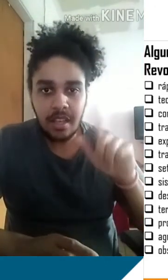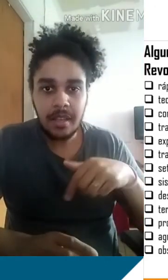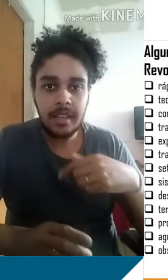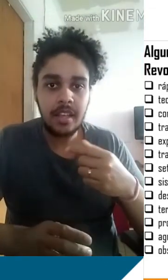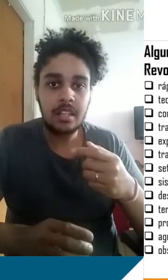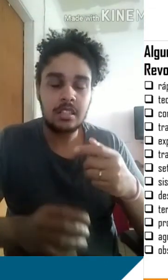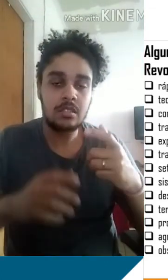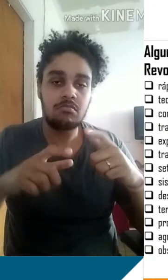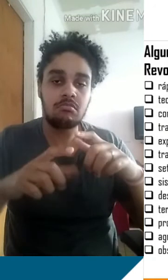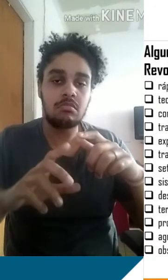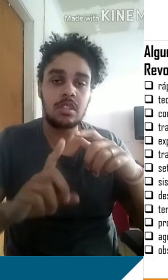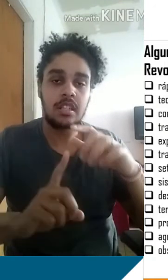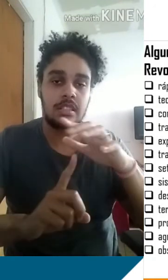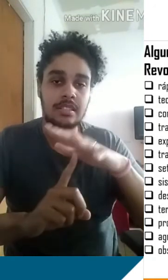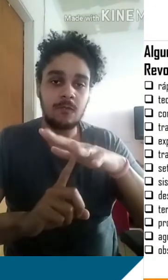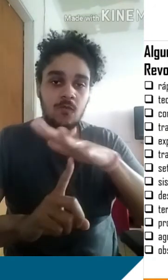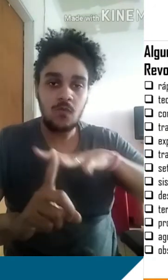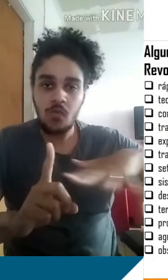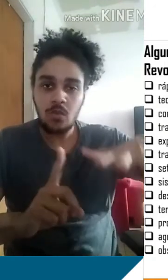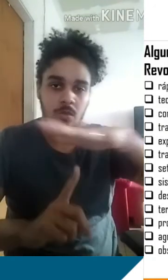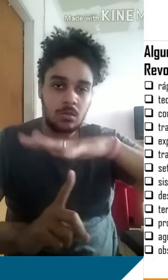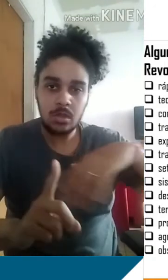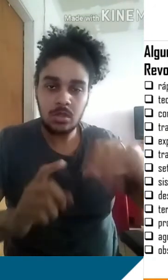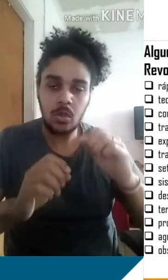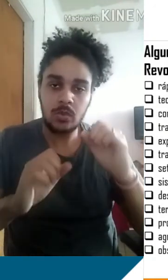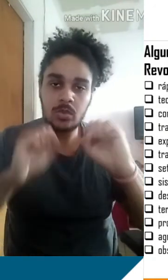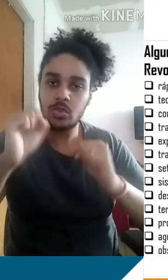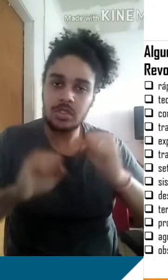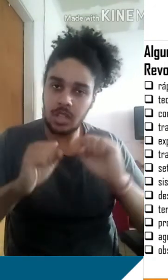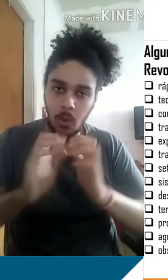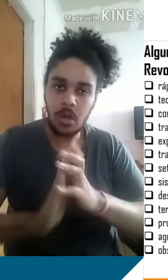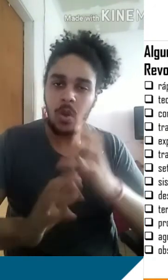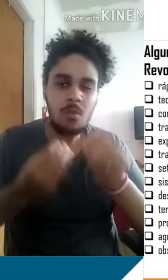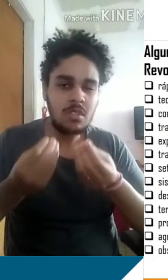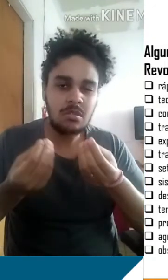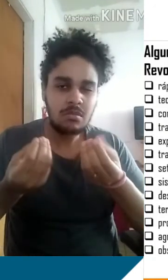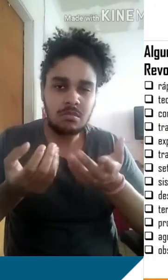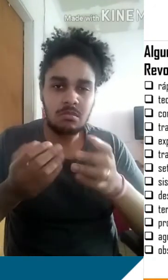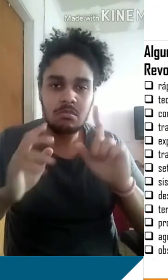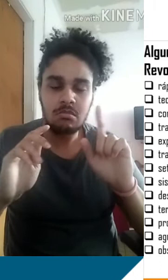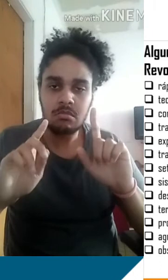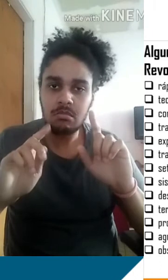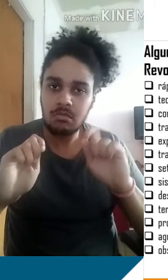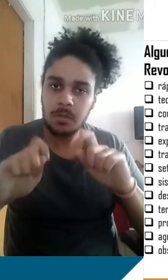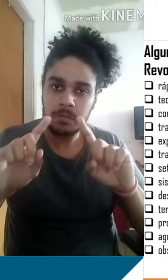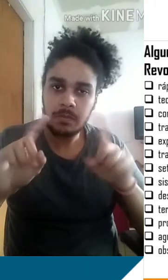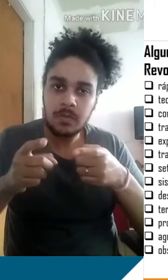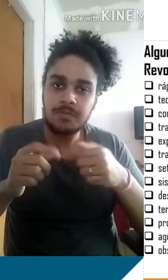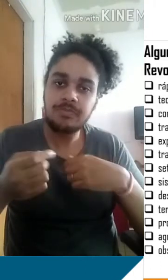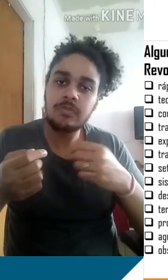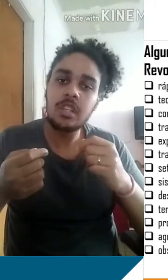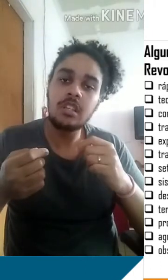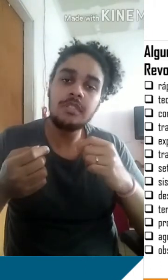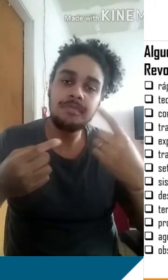isso é interessante e cabe um parêntese nessa discussão. Quando você descentraliza algo, você retira algo de um centro, né,